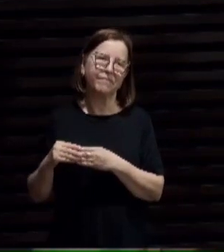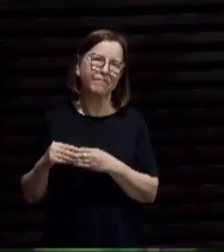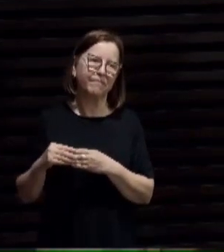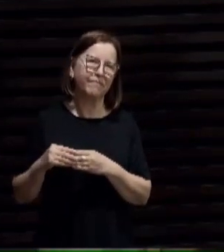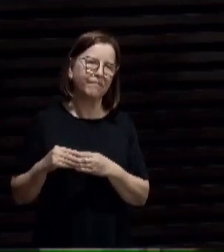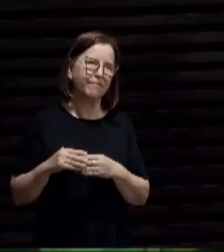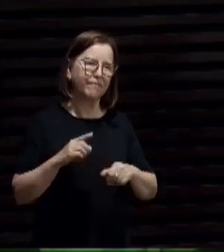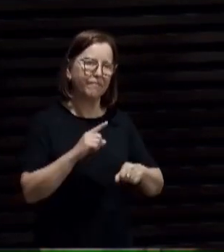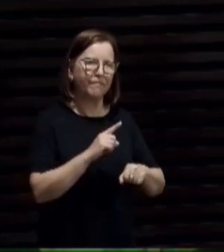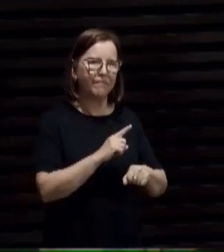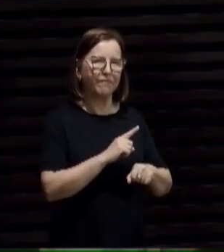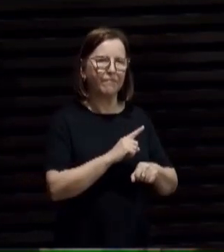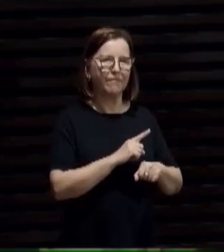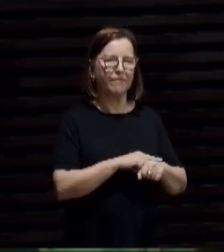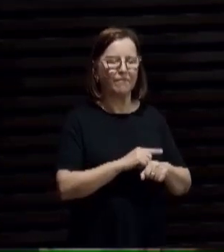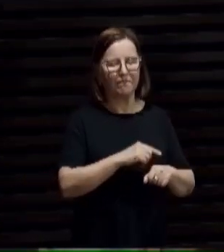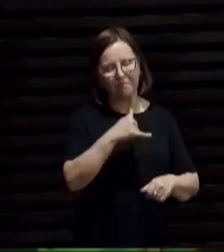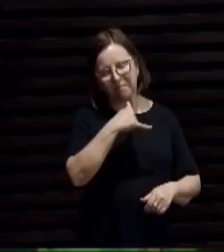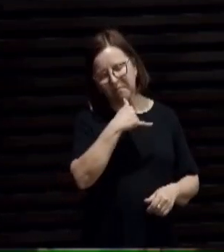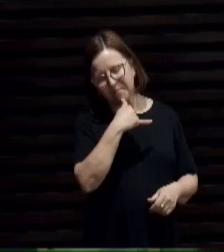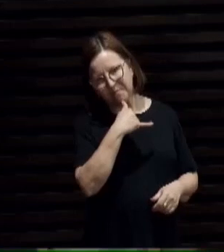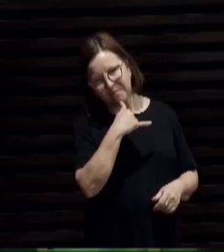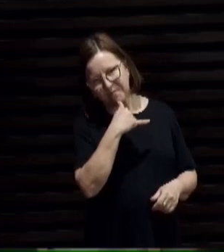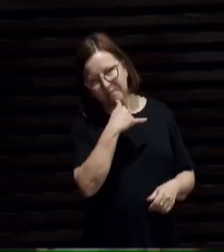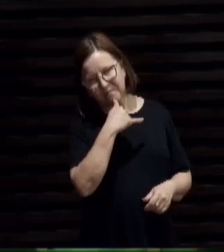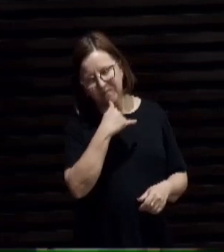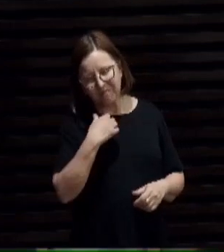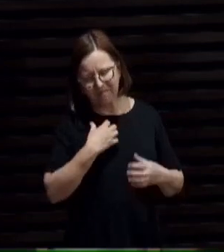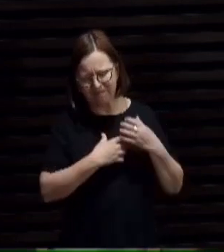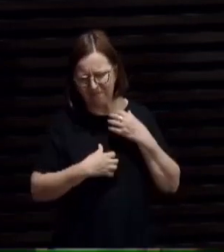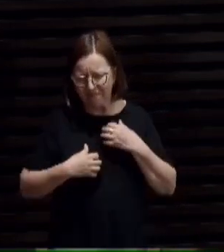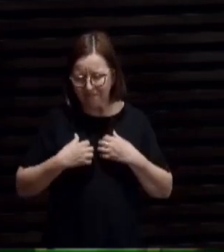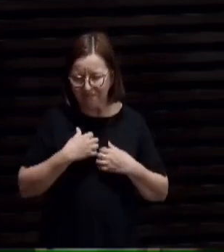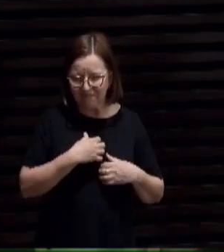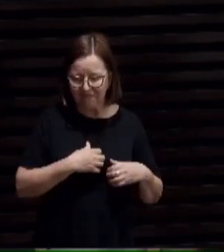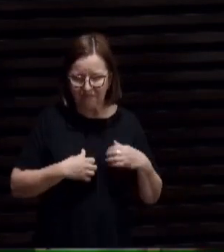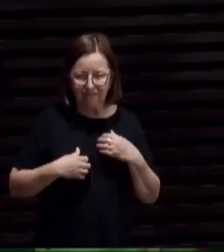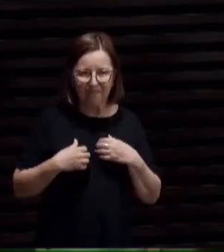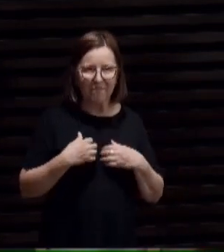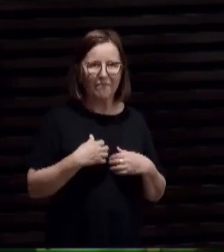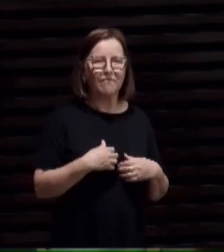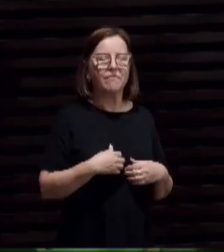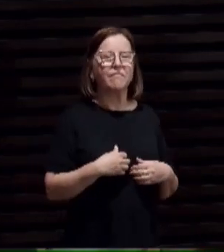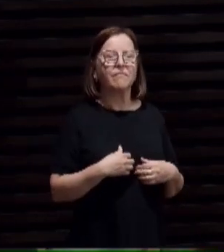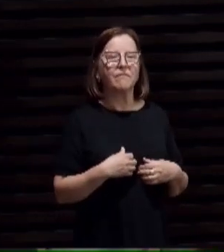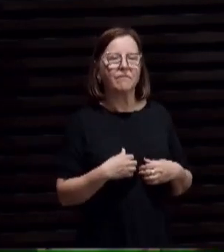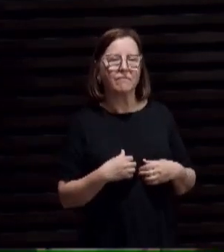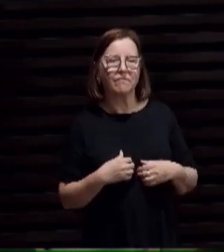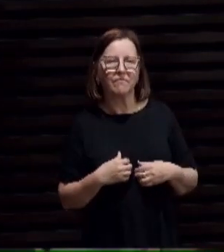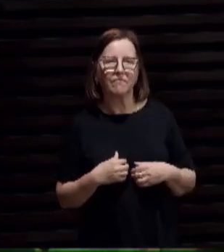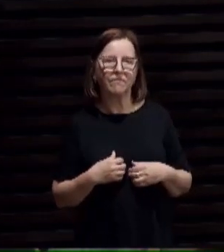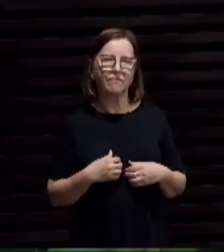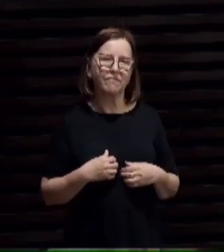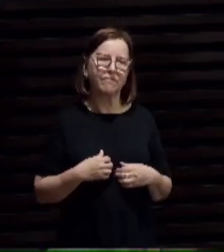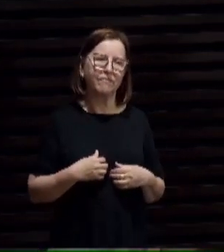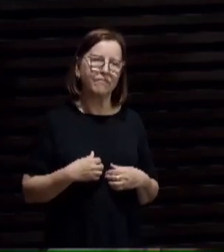Nas horas tristes de aflição, eu me